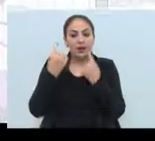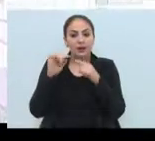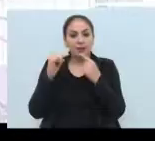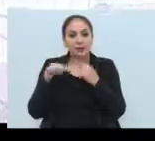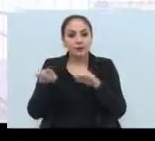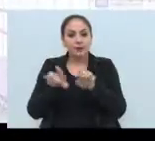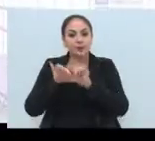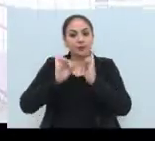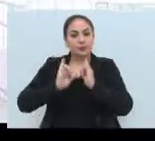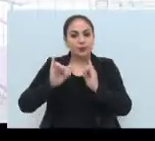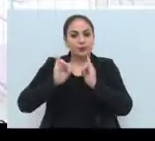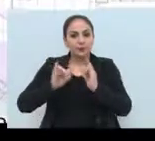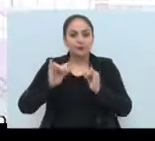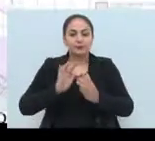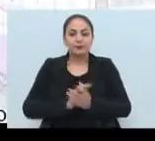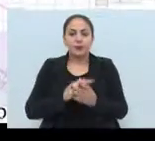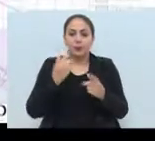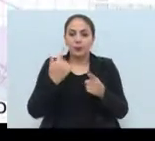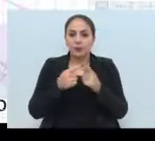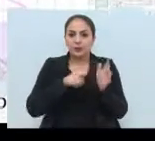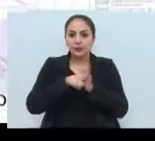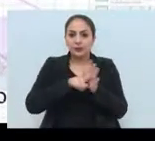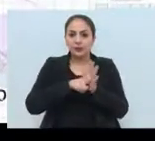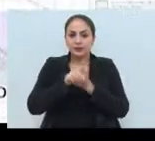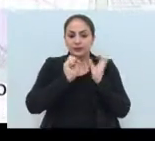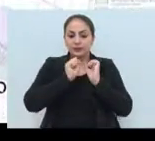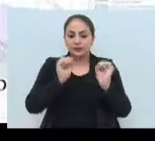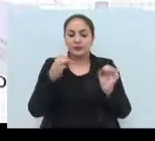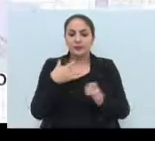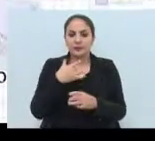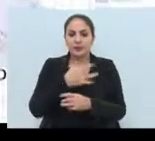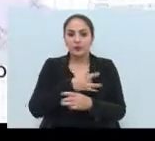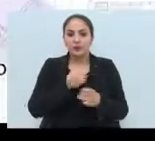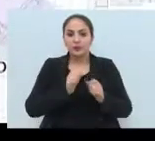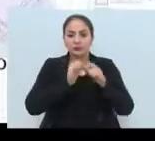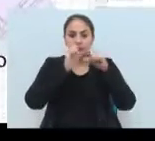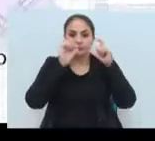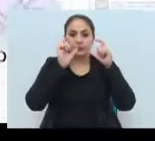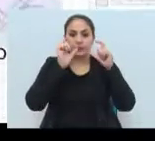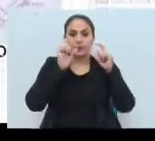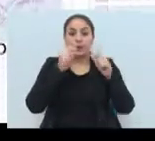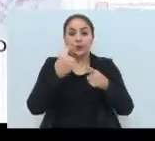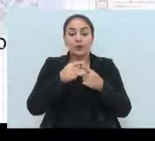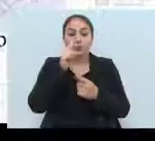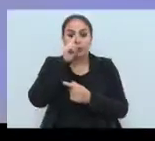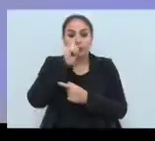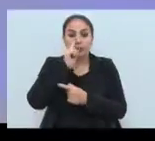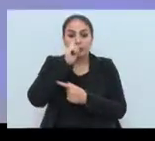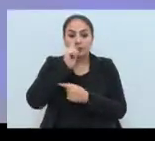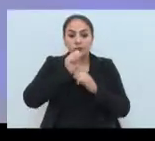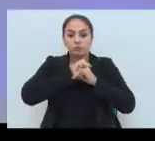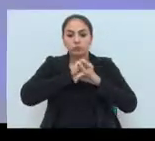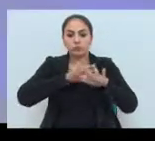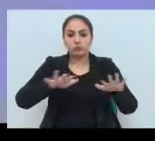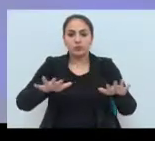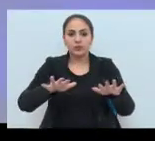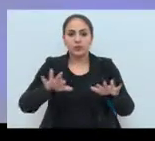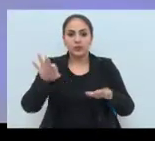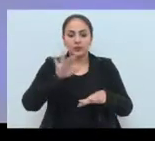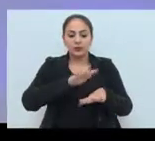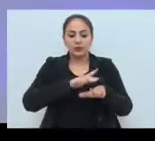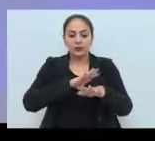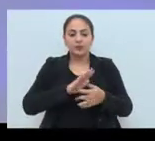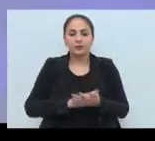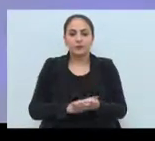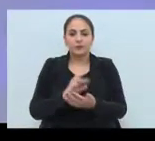um levantamento da Secretaria da Saúde chama a atenção para o risco de surto da doença. Ronaldo Rosa quer